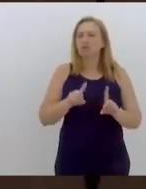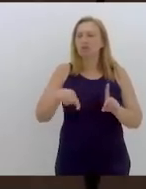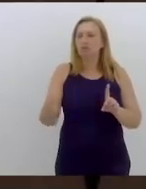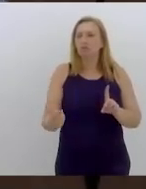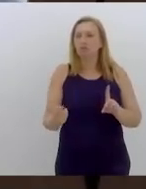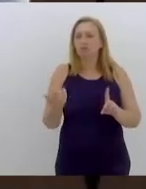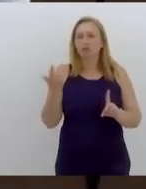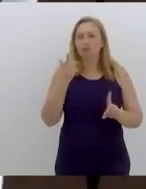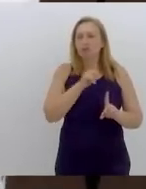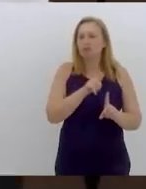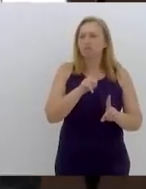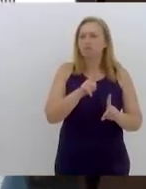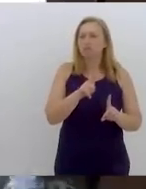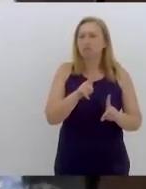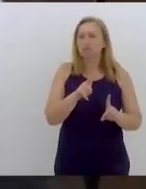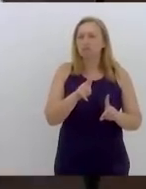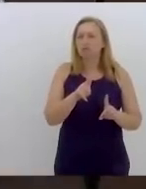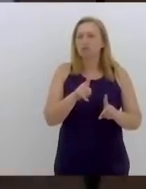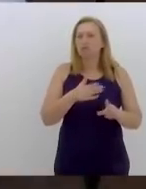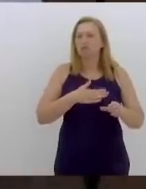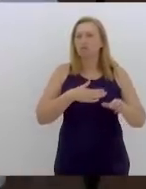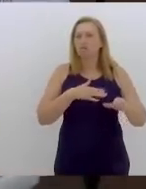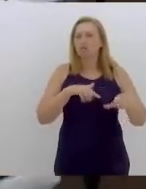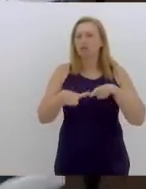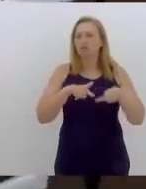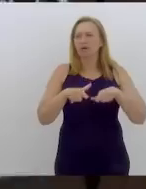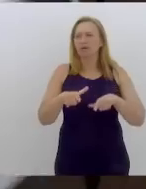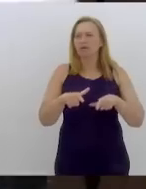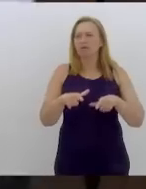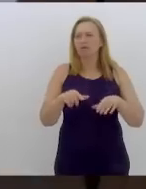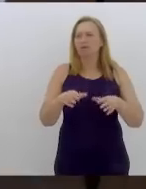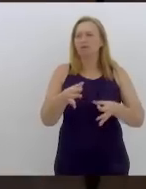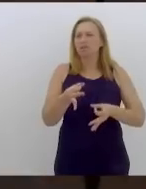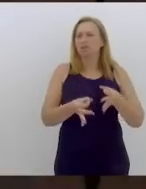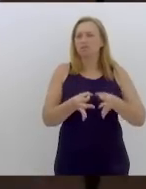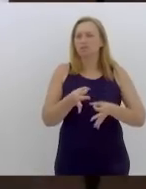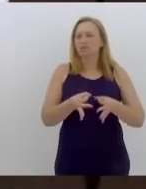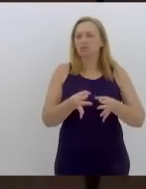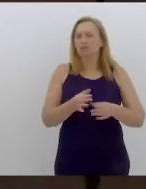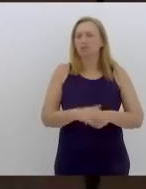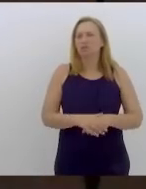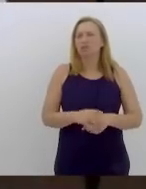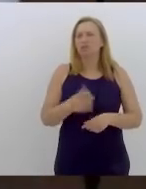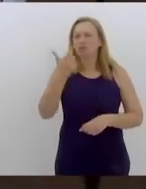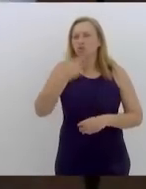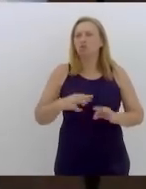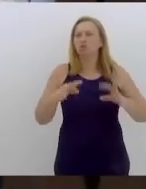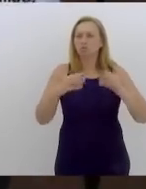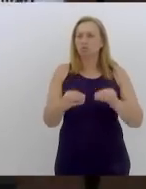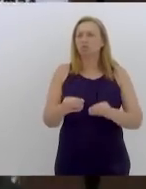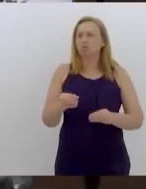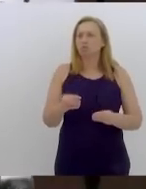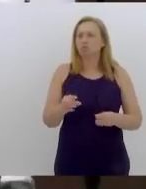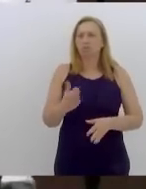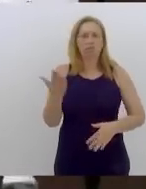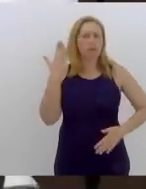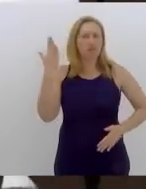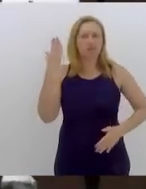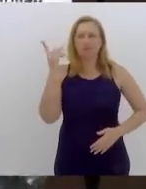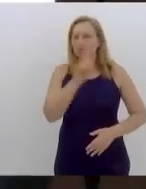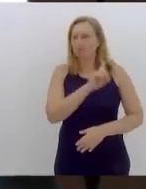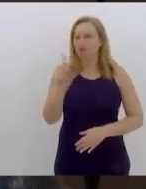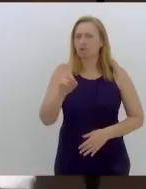na construção civil por isso eu tenho aqui ó só tudo menos bandido Então